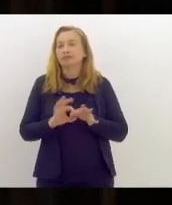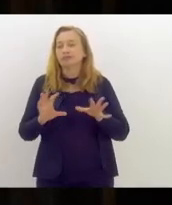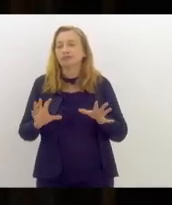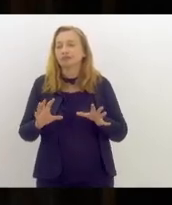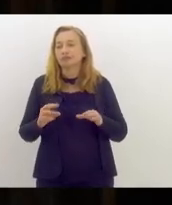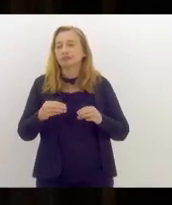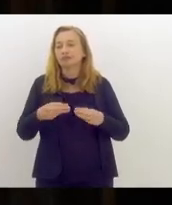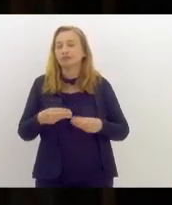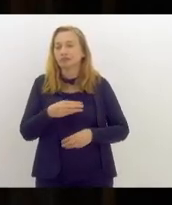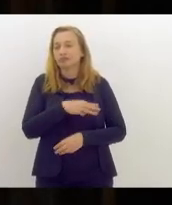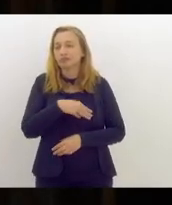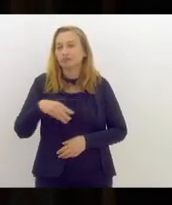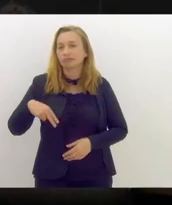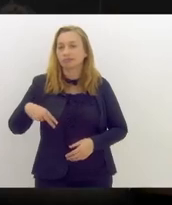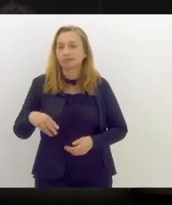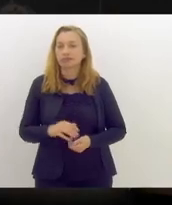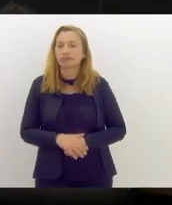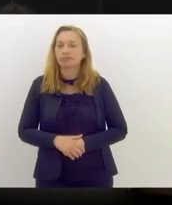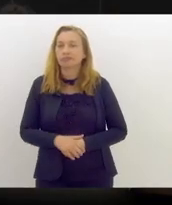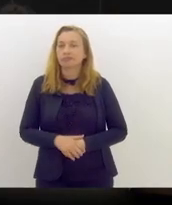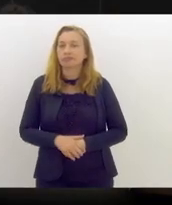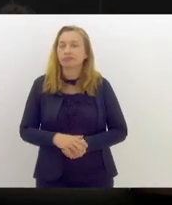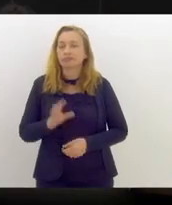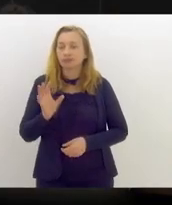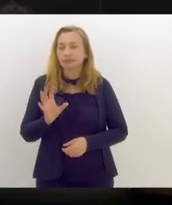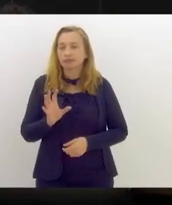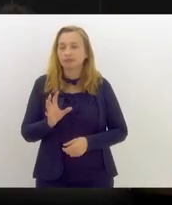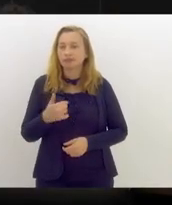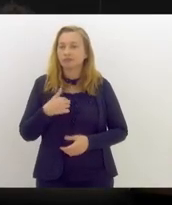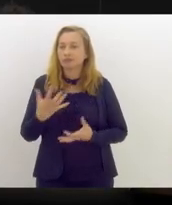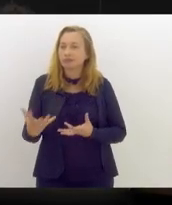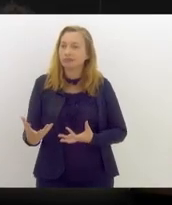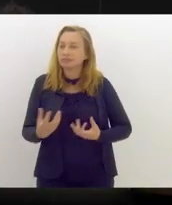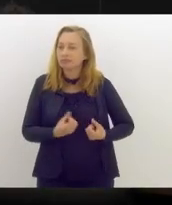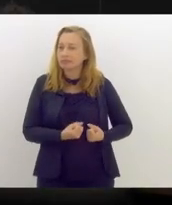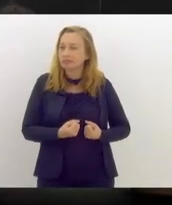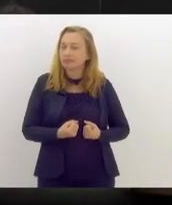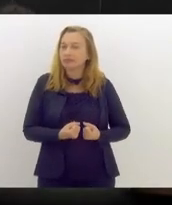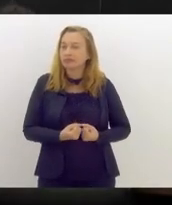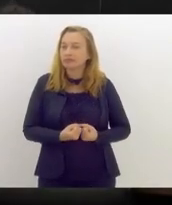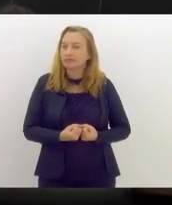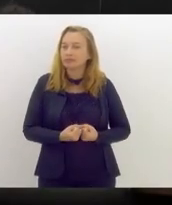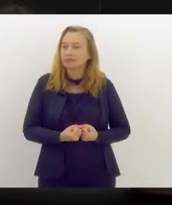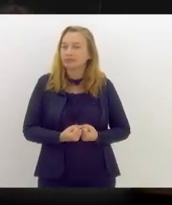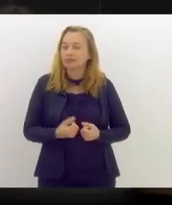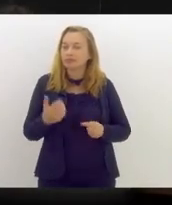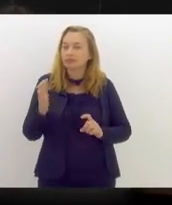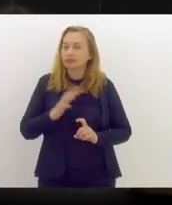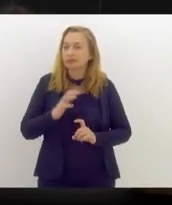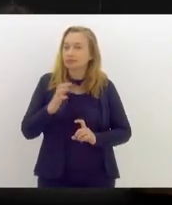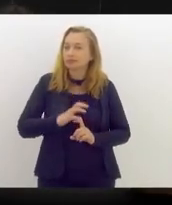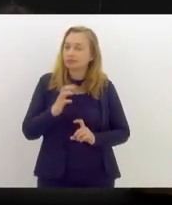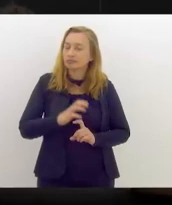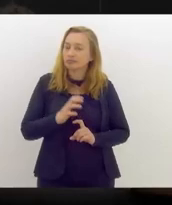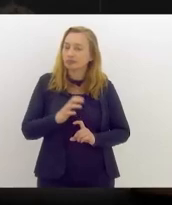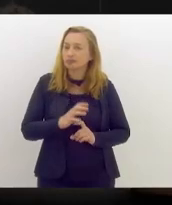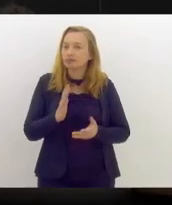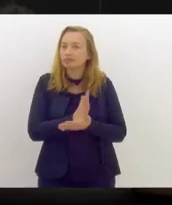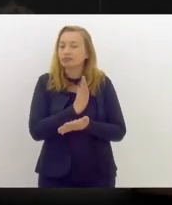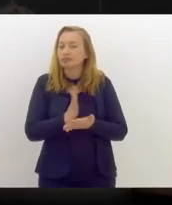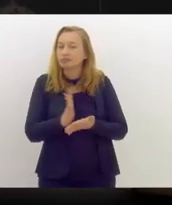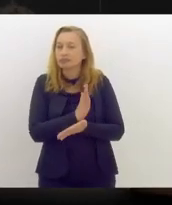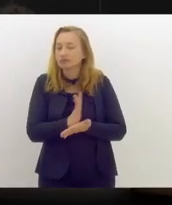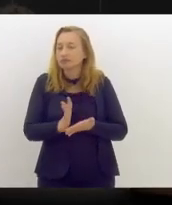do ministério público e o que eu recebi de depressão e de ameaça de alguns